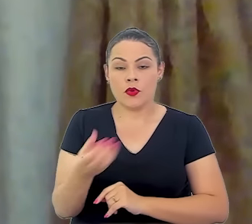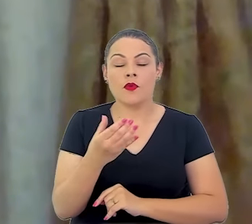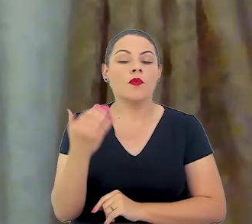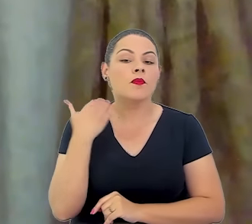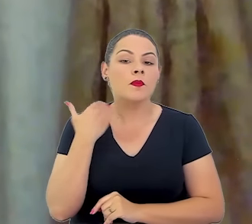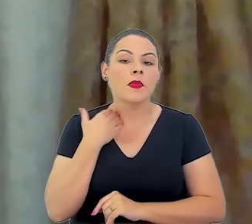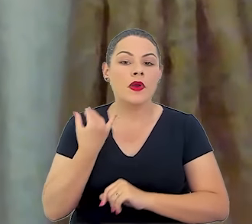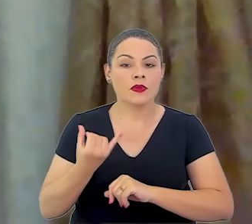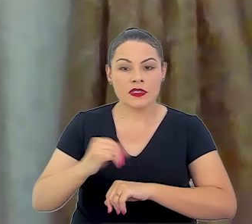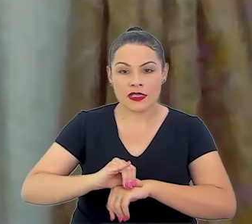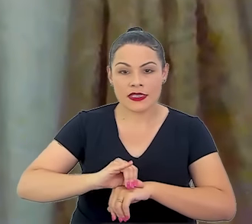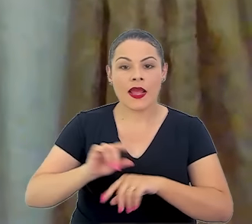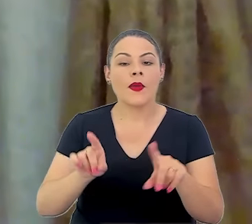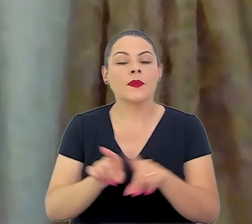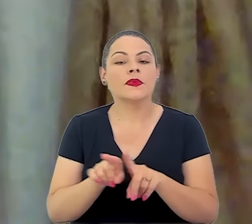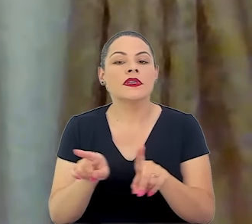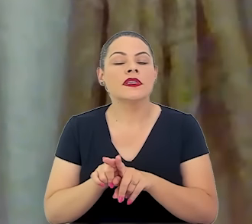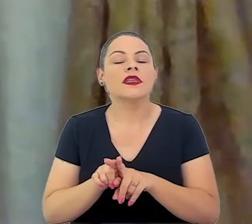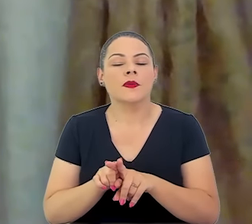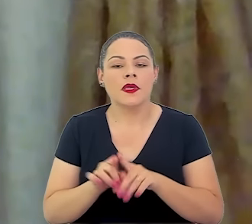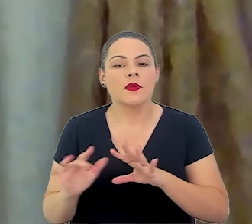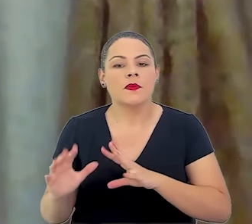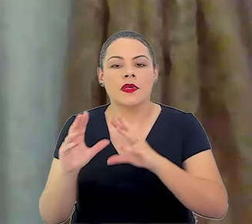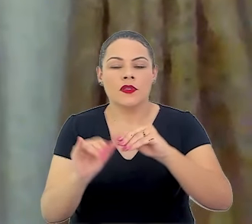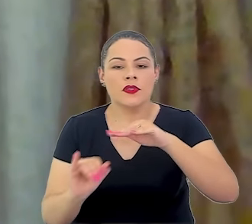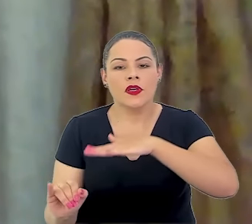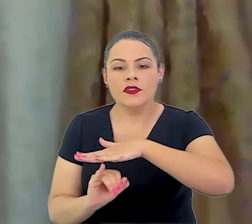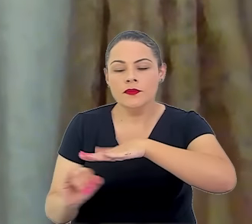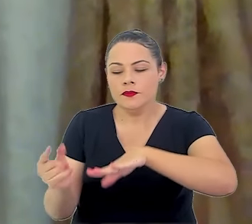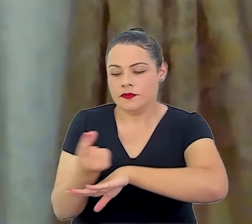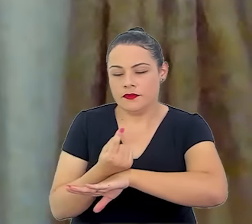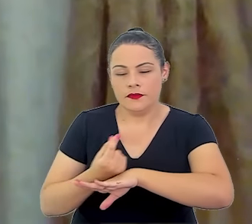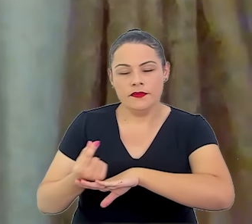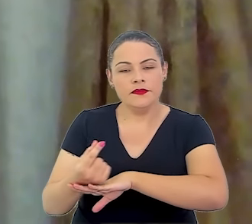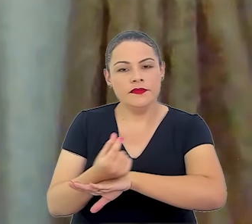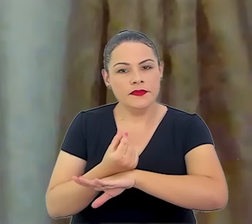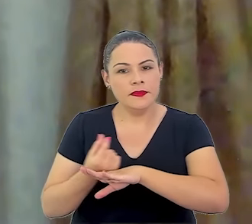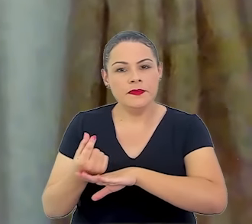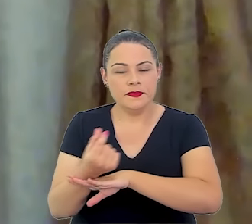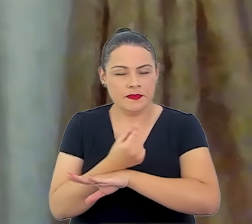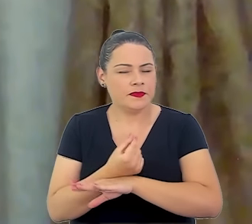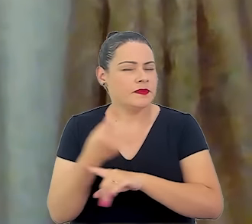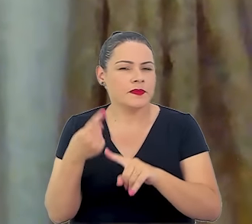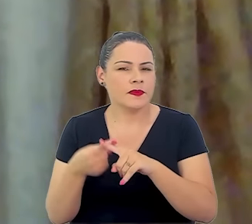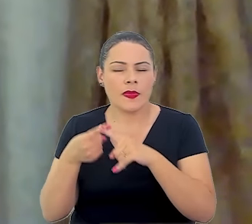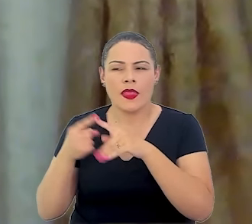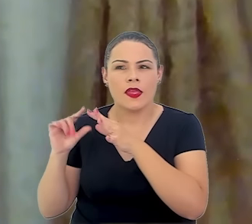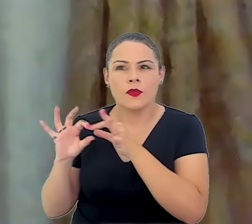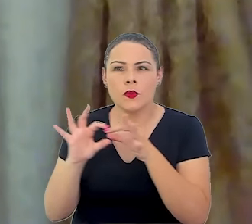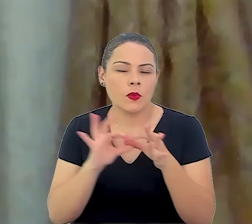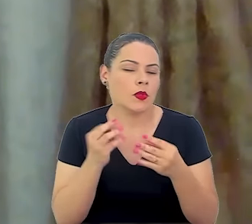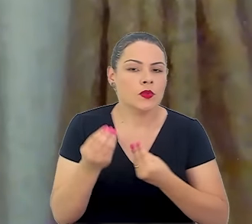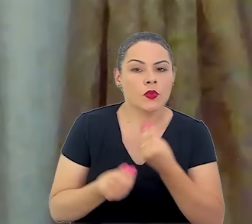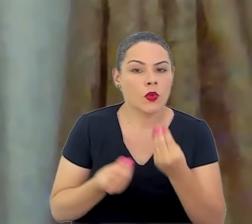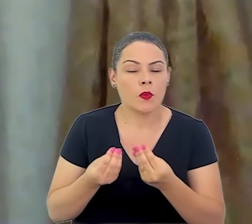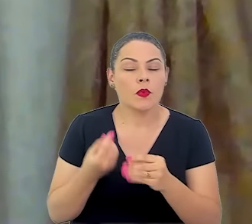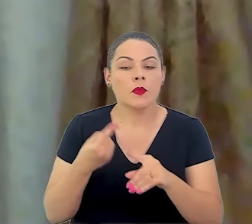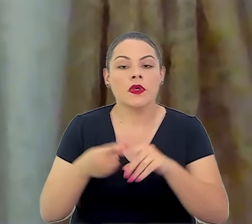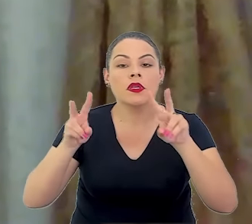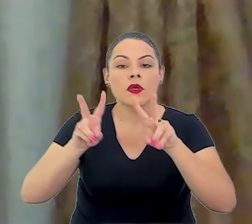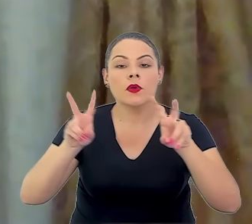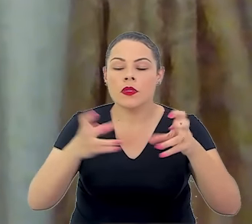bancos centrais e também para eh as instituições financeiras no sentido de que eh